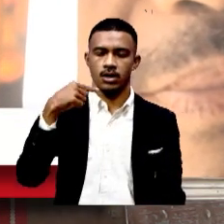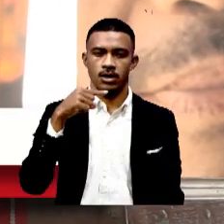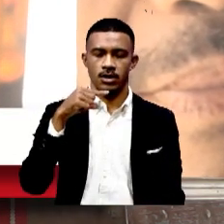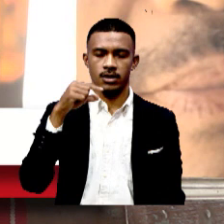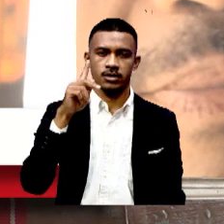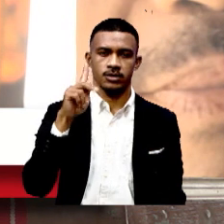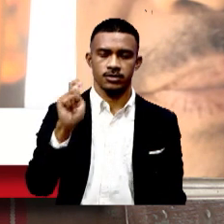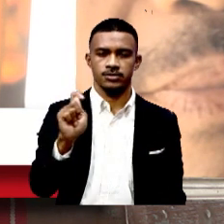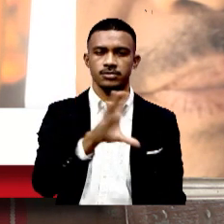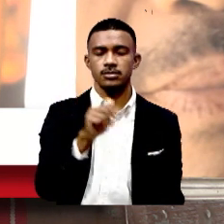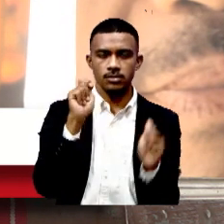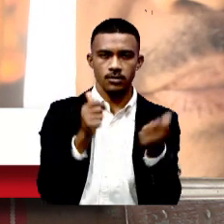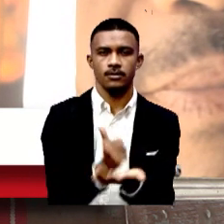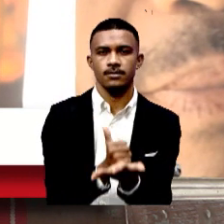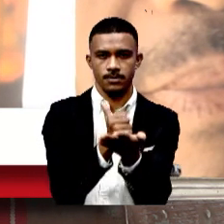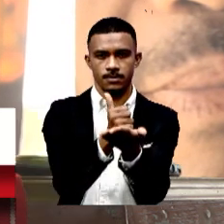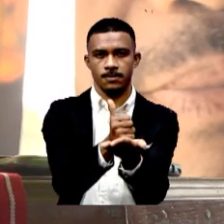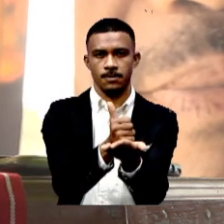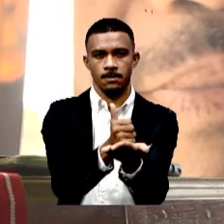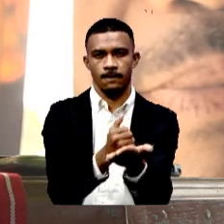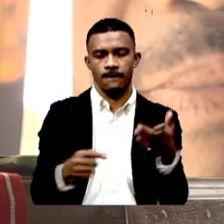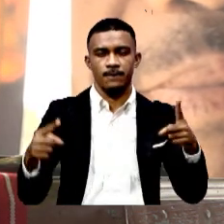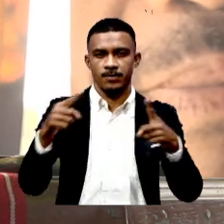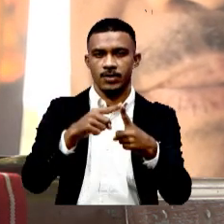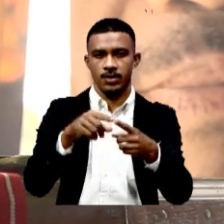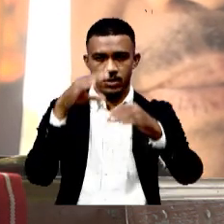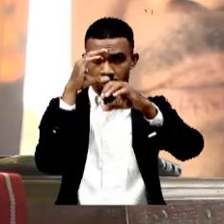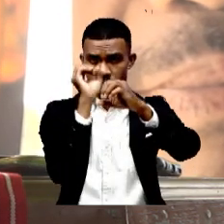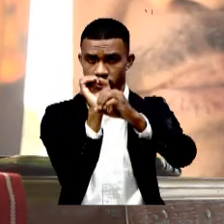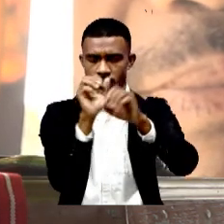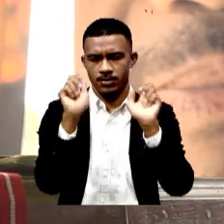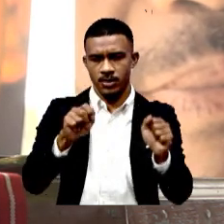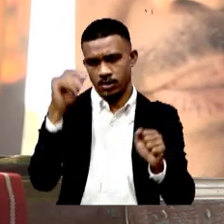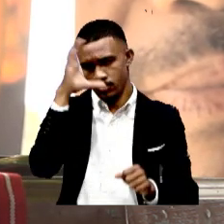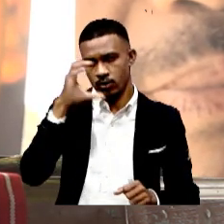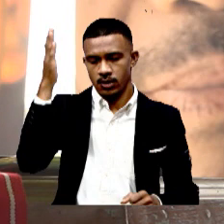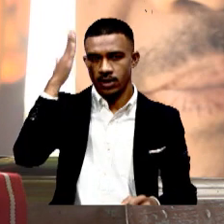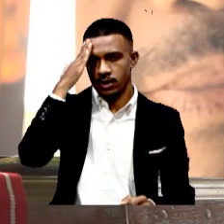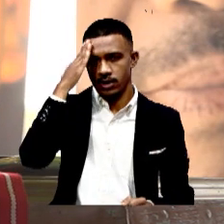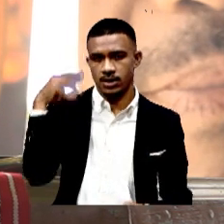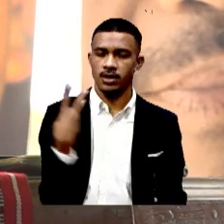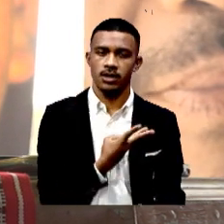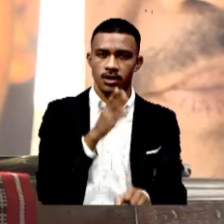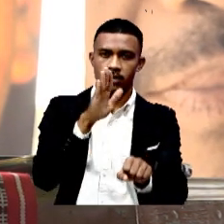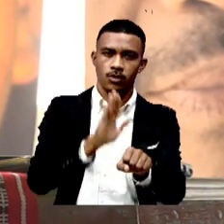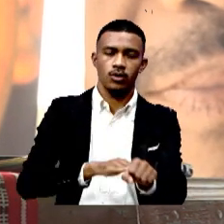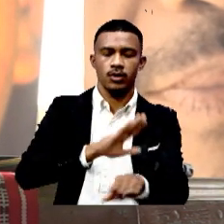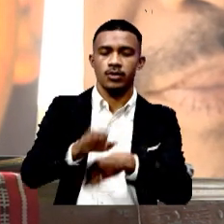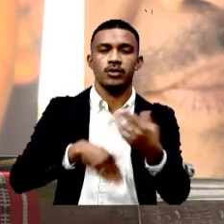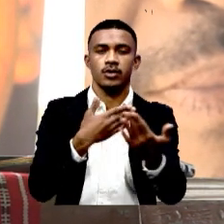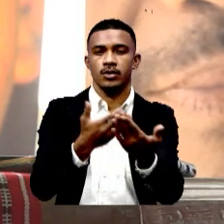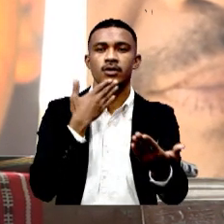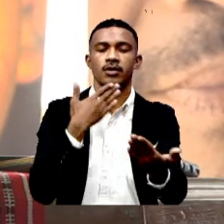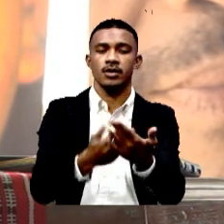né, Atu Bele Apoio, Lilo e Area Laboratório, Atu Halo Detecção, Ba, Itabolo Multi Drug Resistant, First